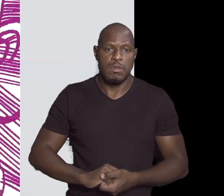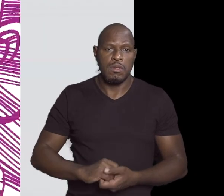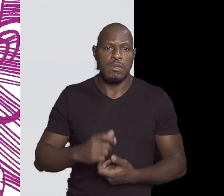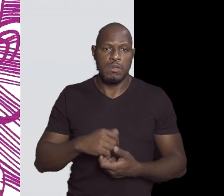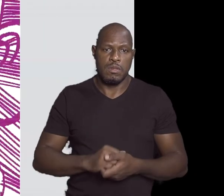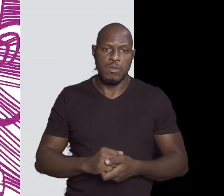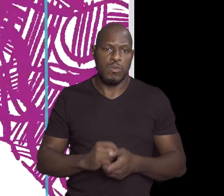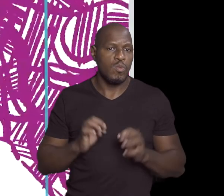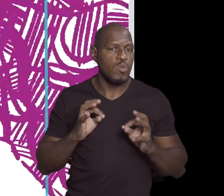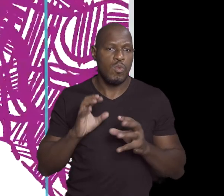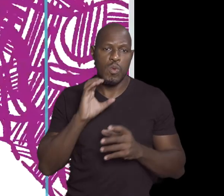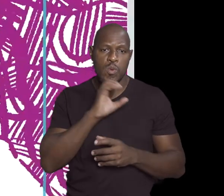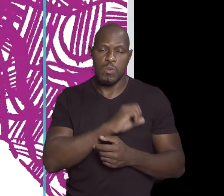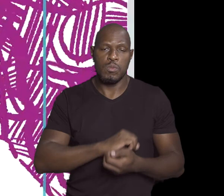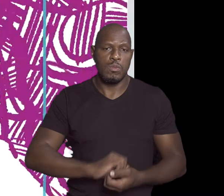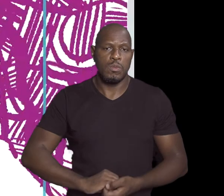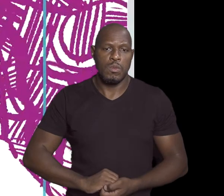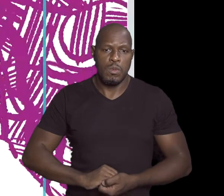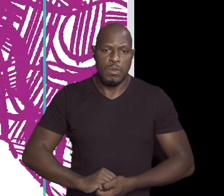montar tudo de uma vez.